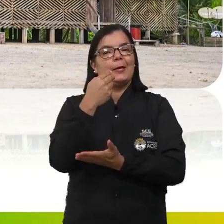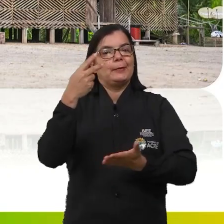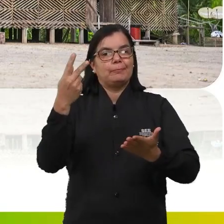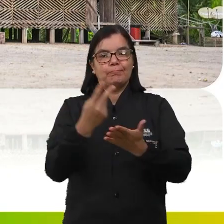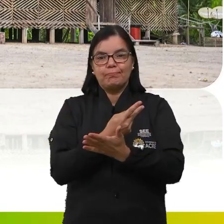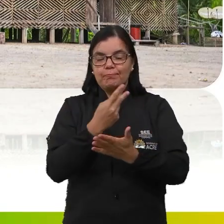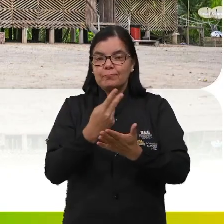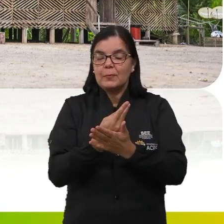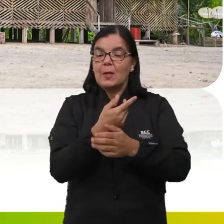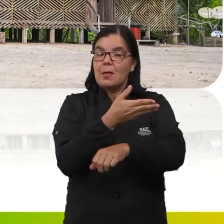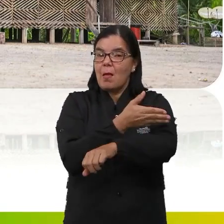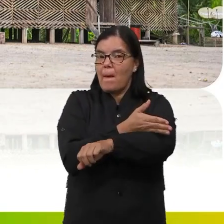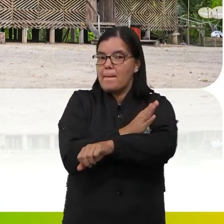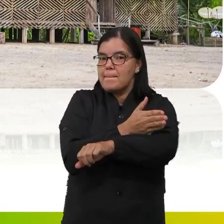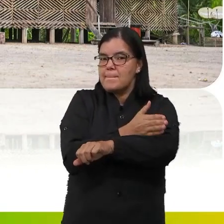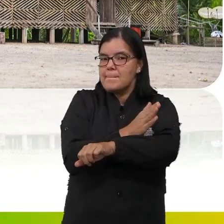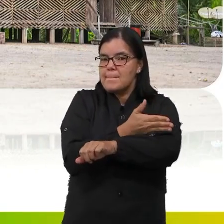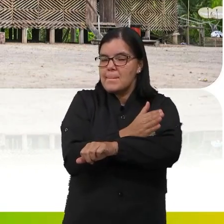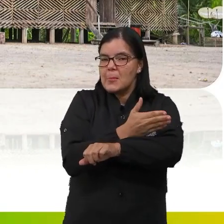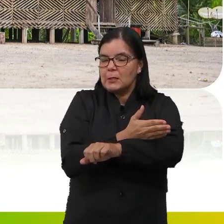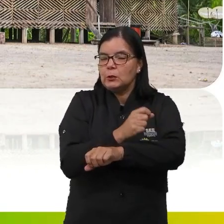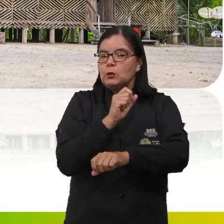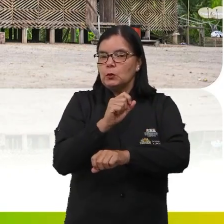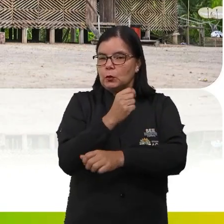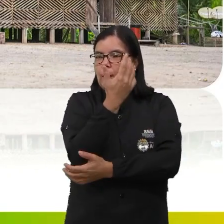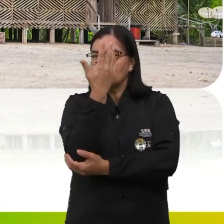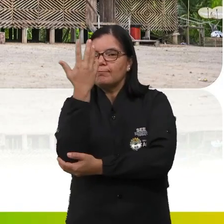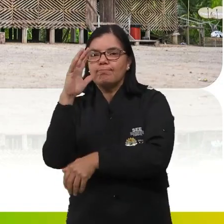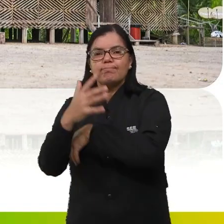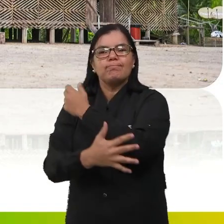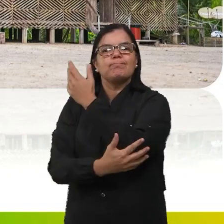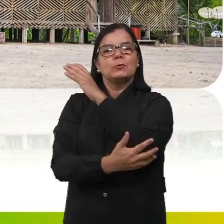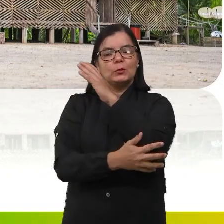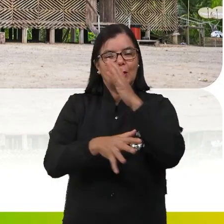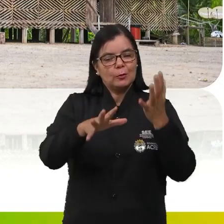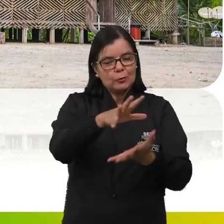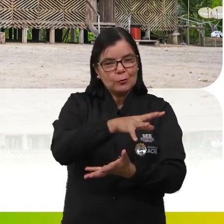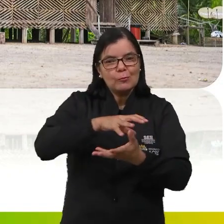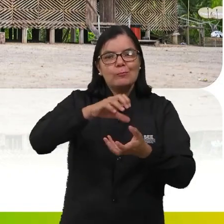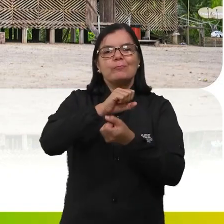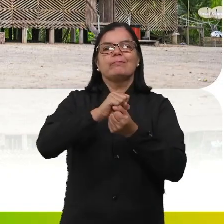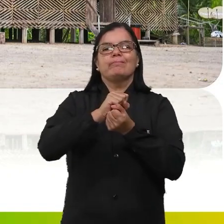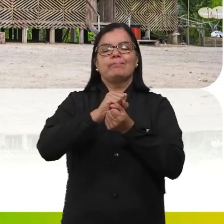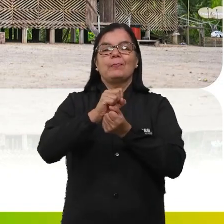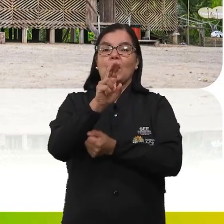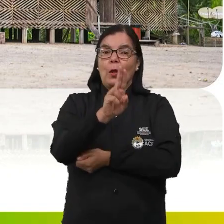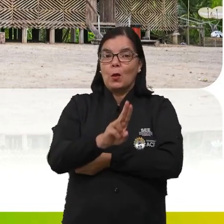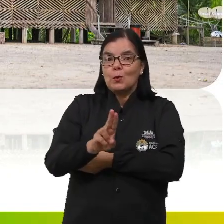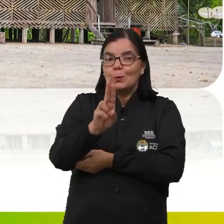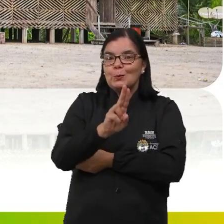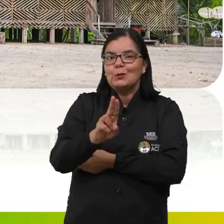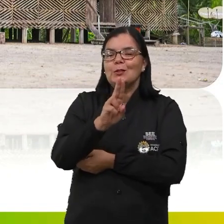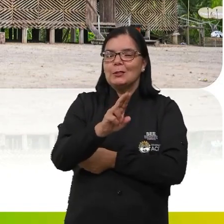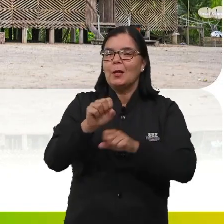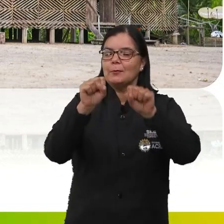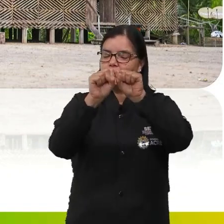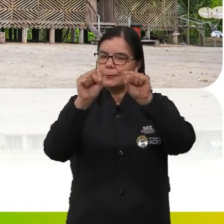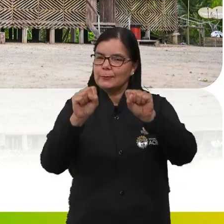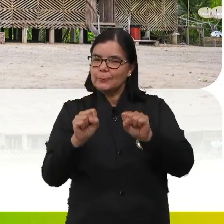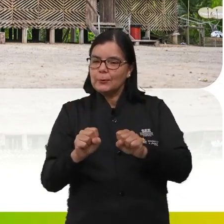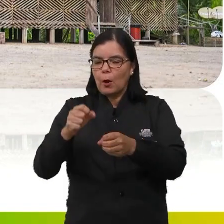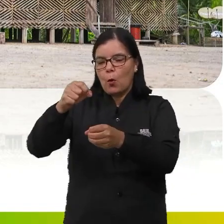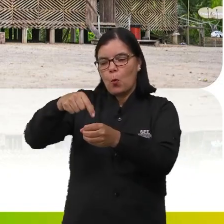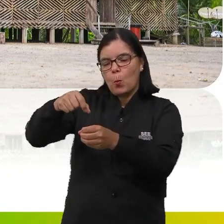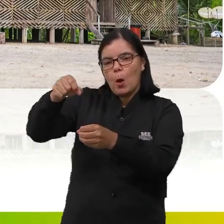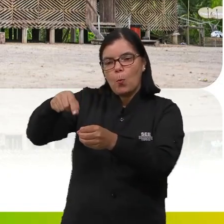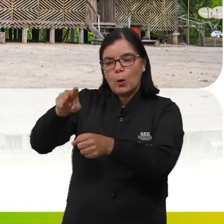eles praticam um manejo florestal sustentável exemplar. Eles utilizam também sistemas agroflorestais que